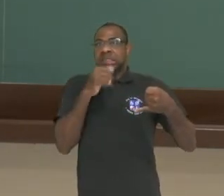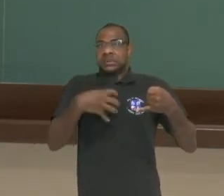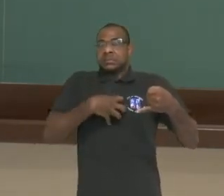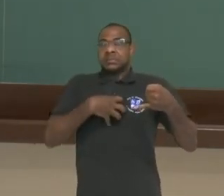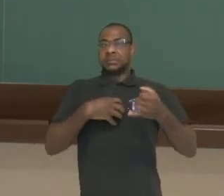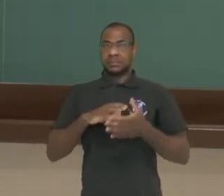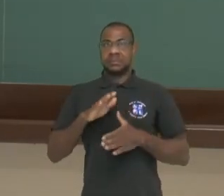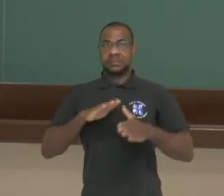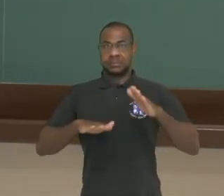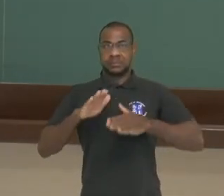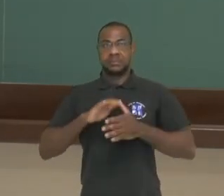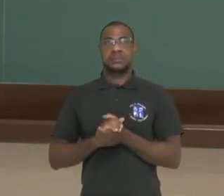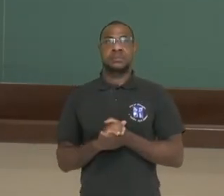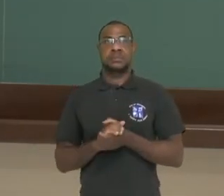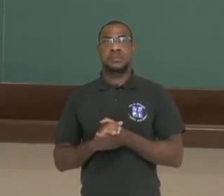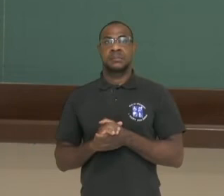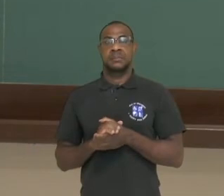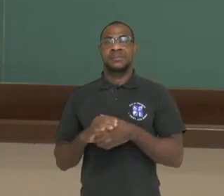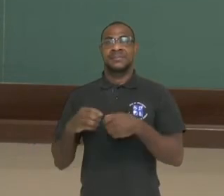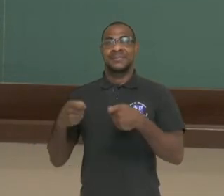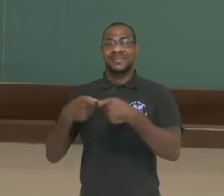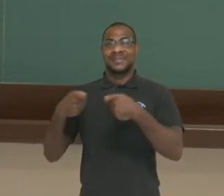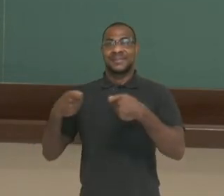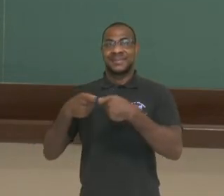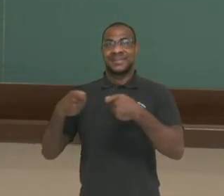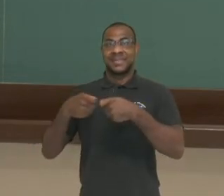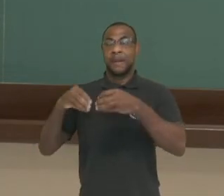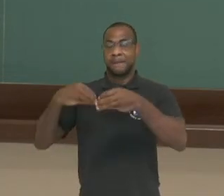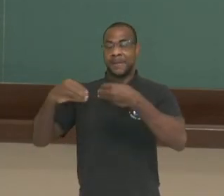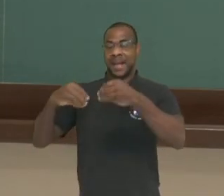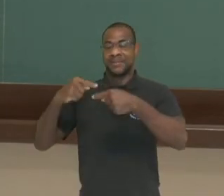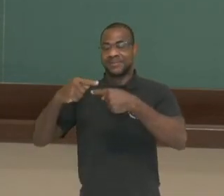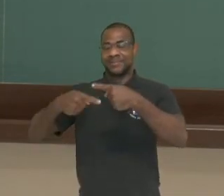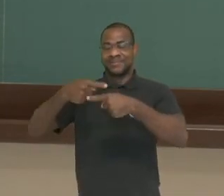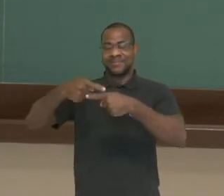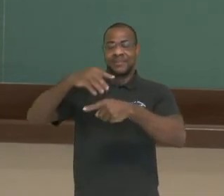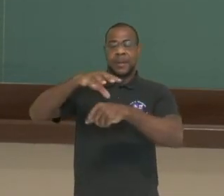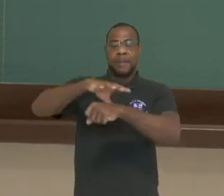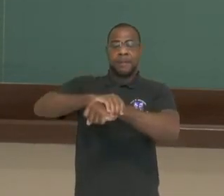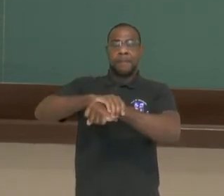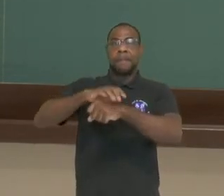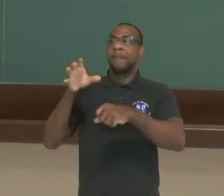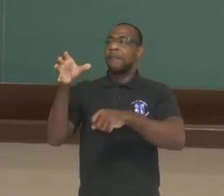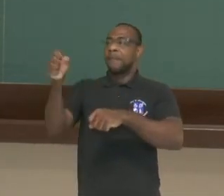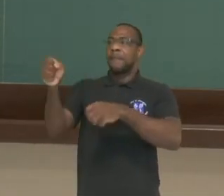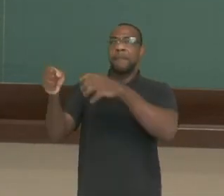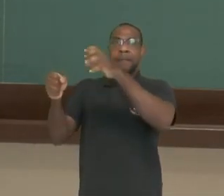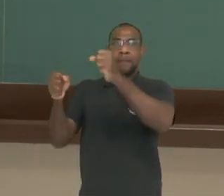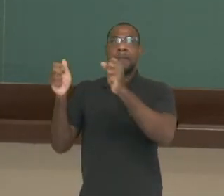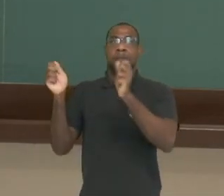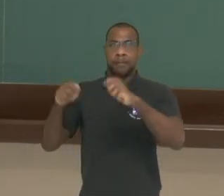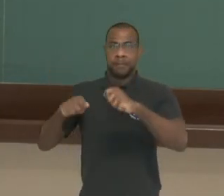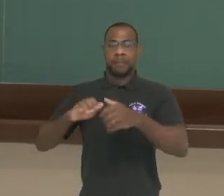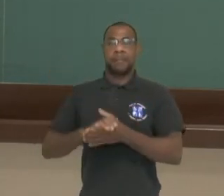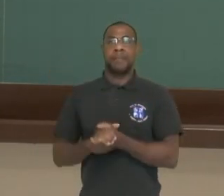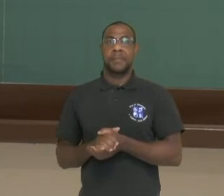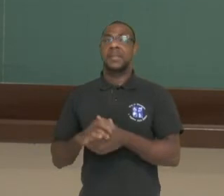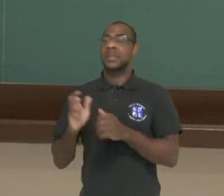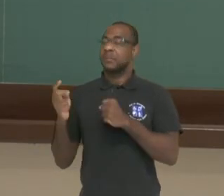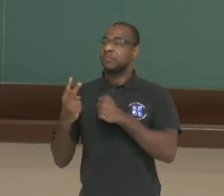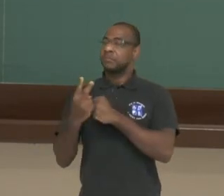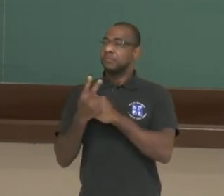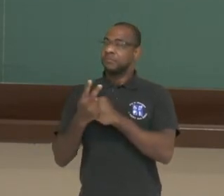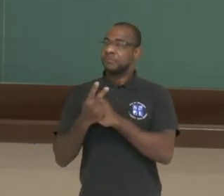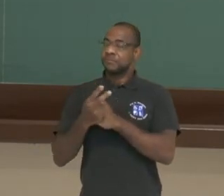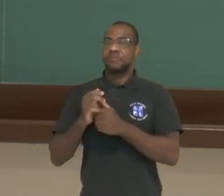para fazer o manuseio ali de uma forma segura, utilizar ali de uma forma que nos garante uma proteção sem